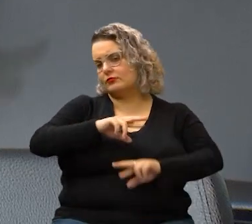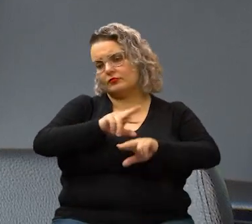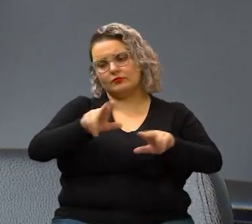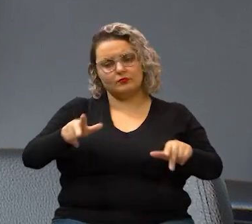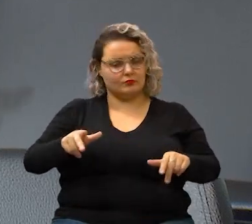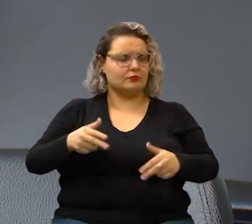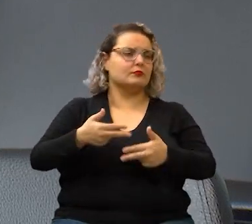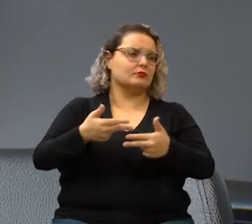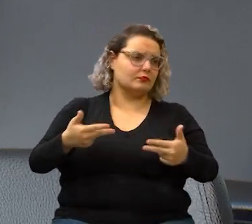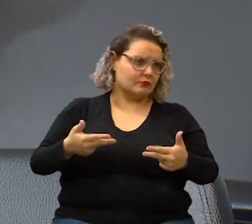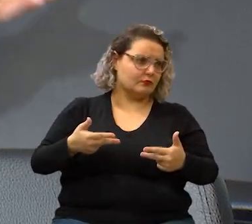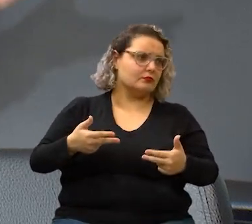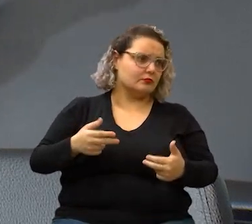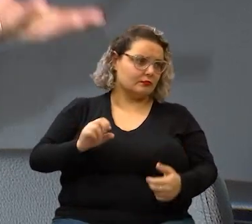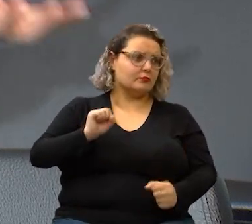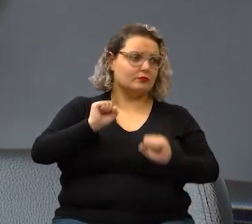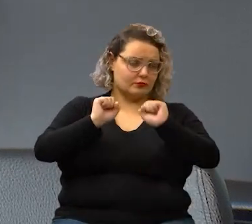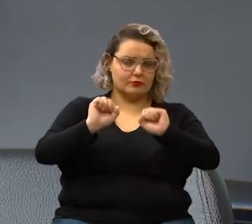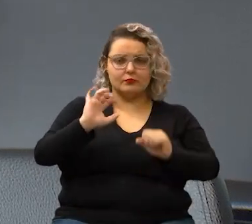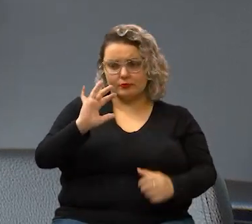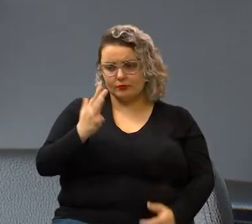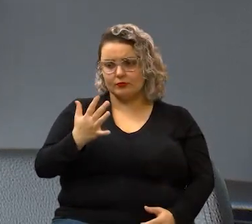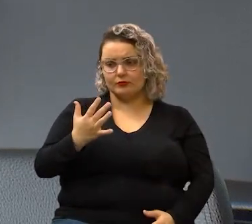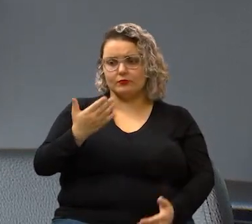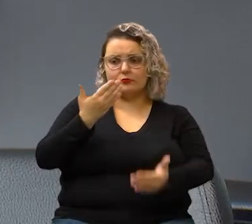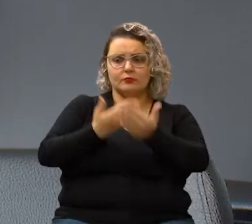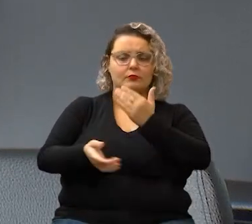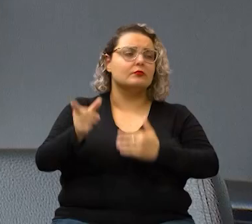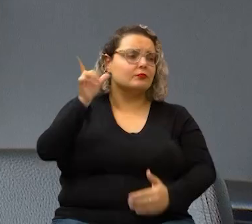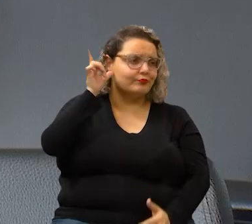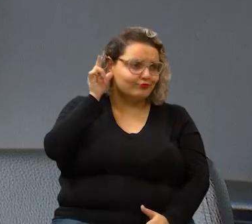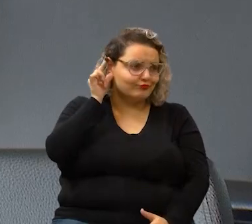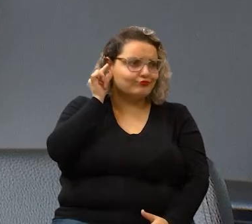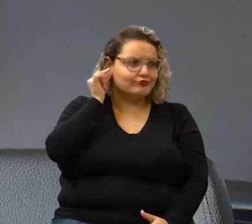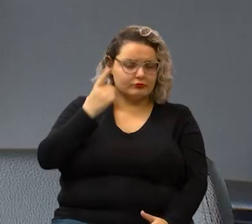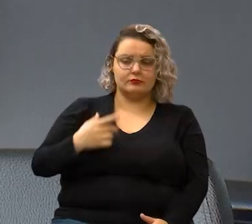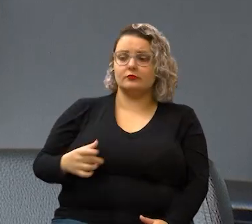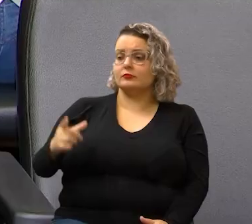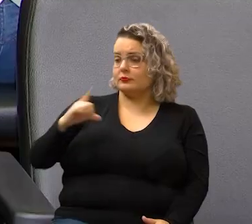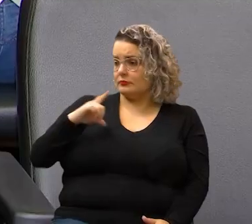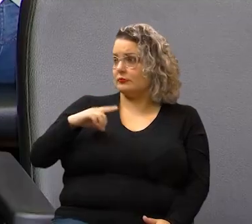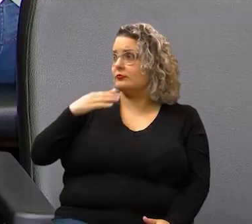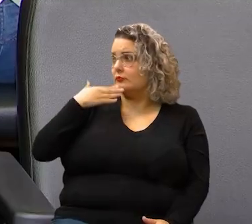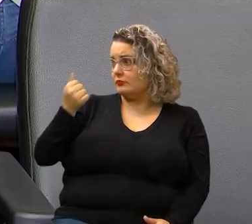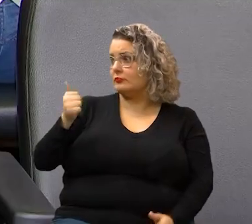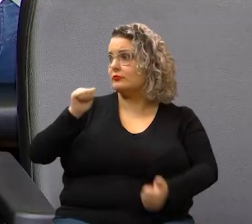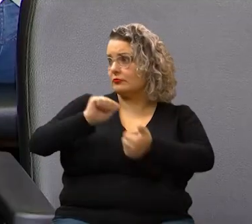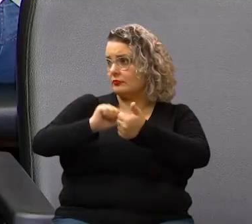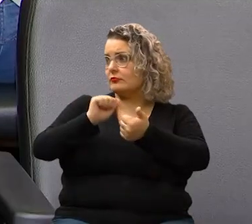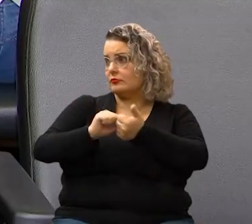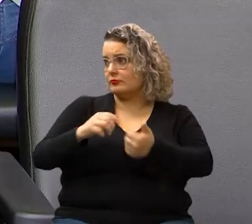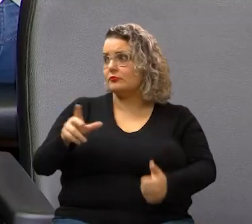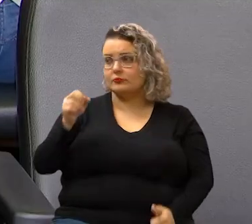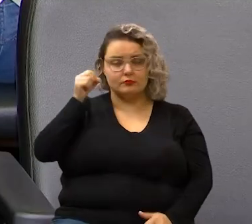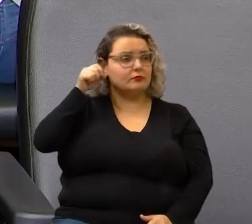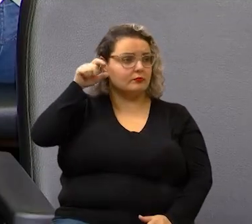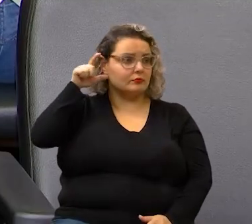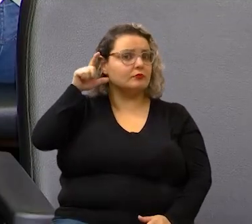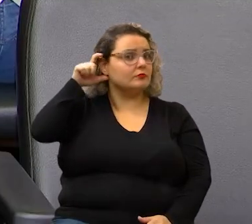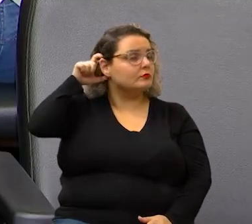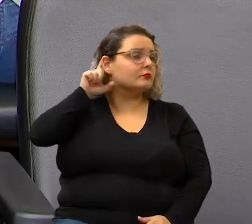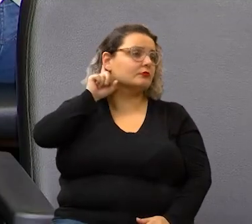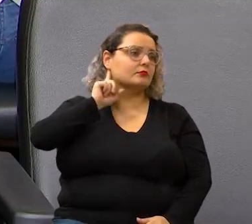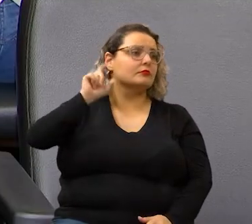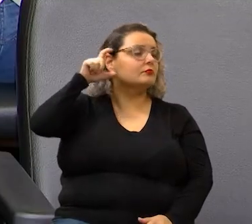muitas coisas que podem ocorrer devido à audição, perda de audição. E traz uma melhora da qualidade auditiva